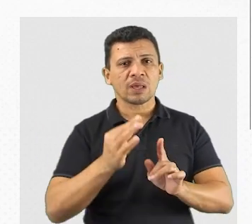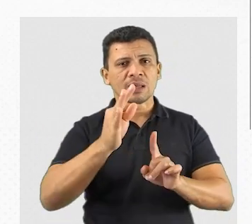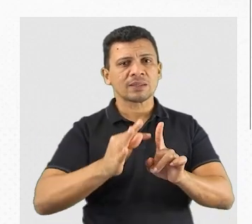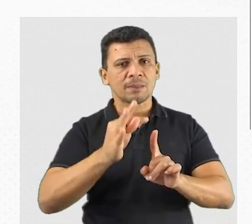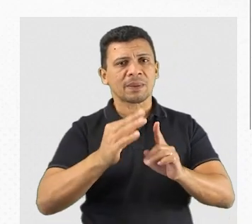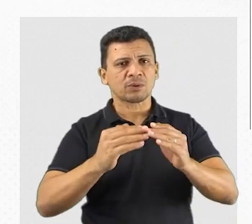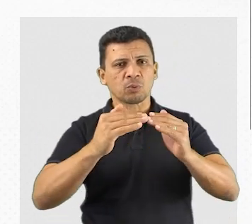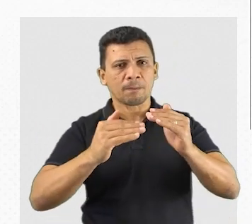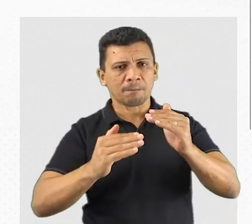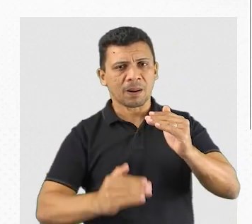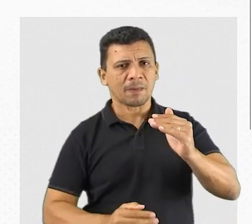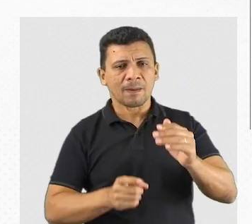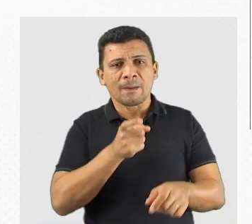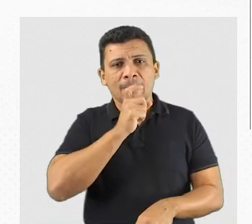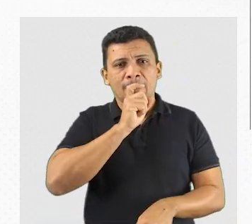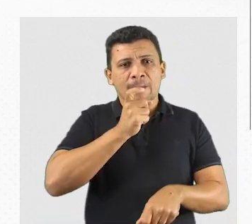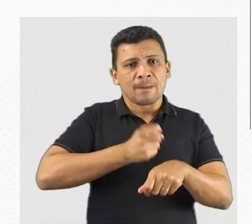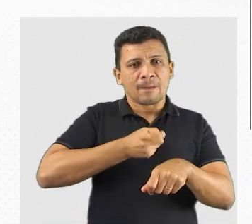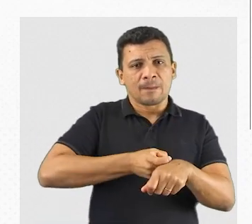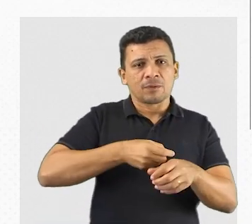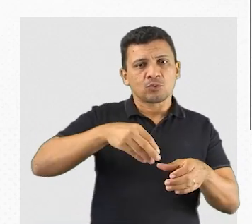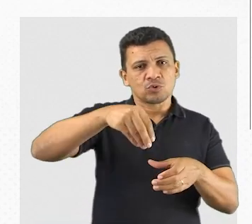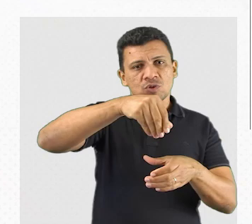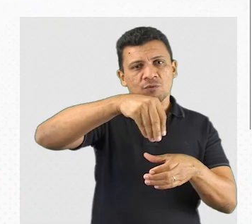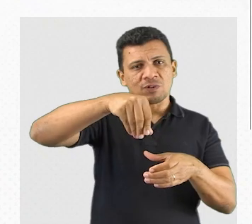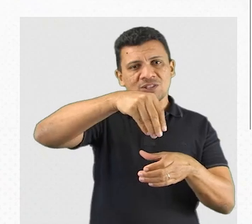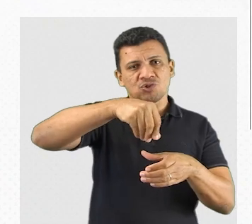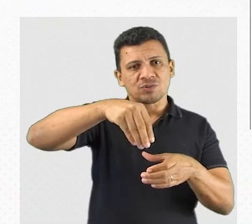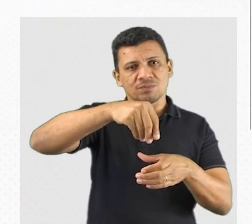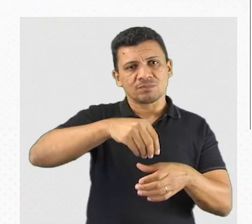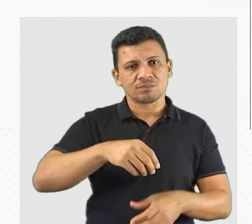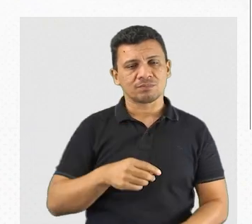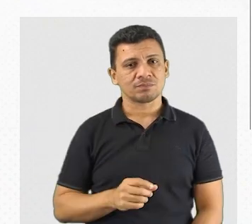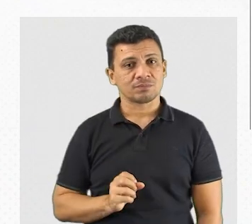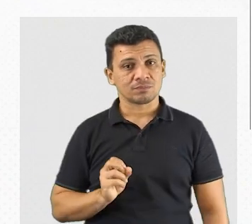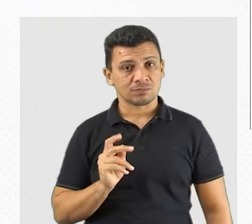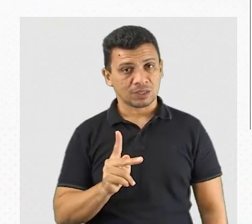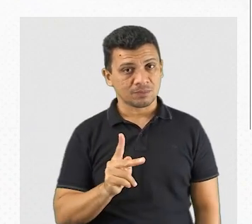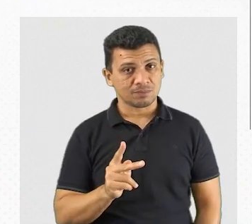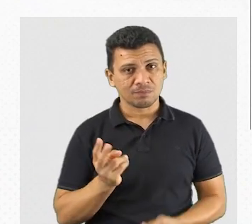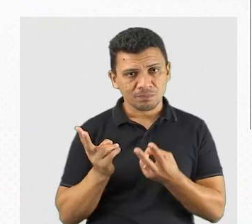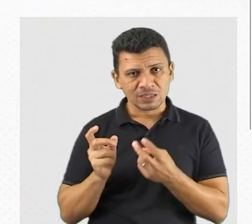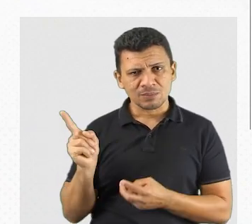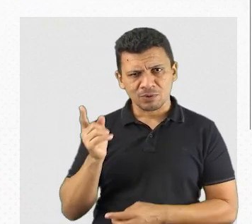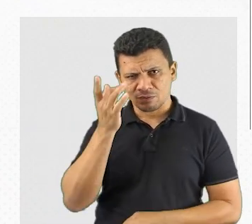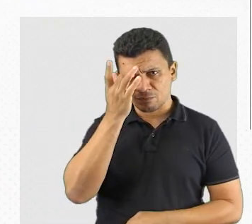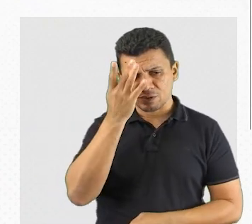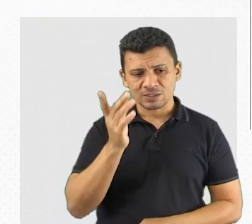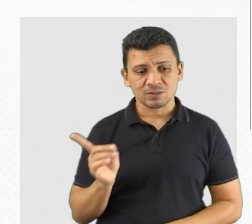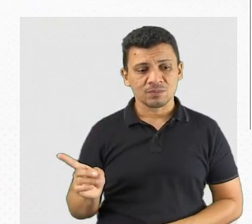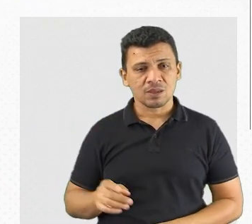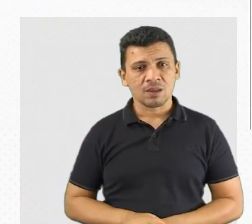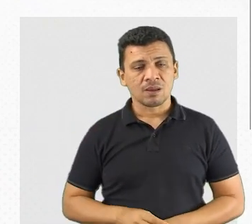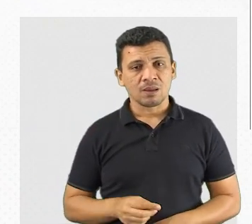temperatura de congelamento do solvente. Tranquilo? Tá vendo aí como é que é fácil? Tá? Então, as propriedades,